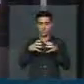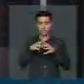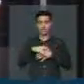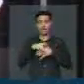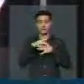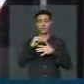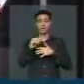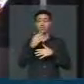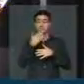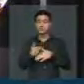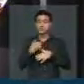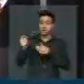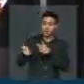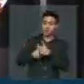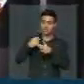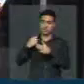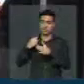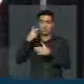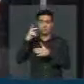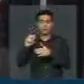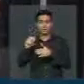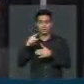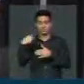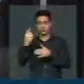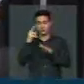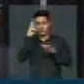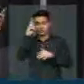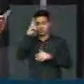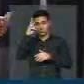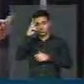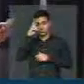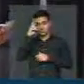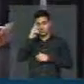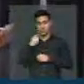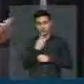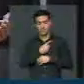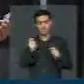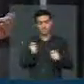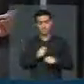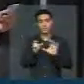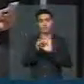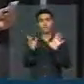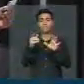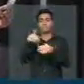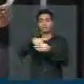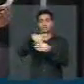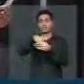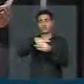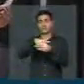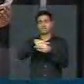sua assinatura para que, na segunda-feira, a gente possa votar o